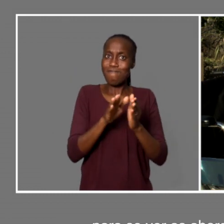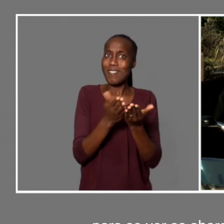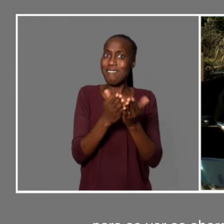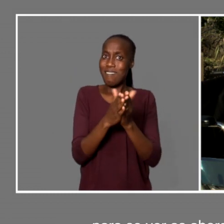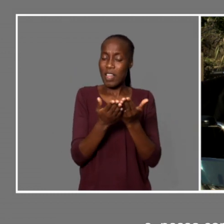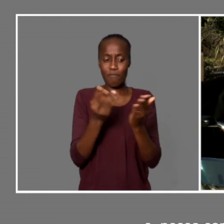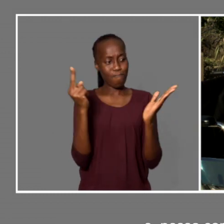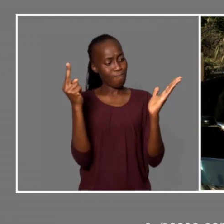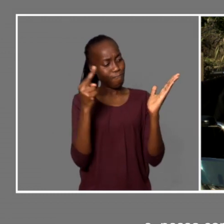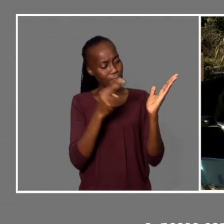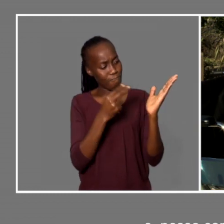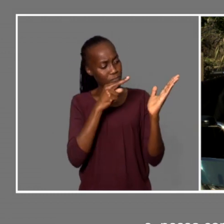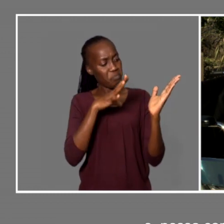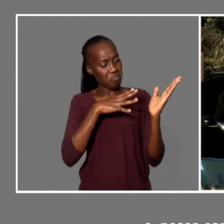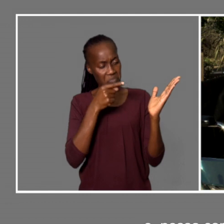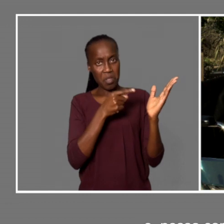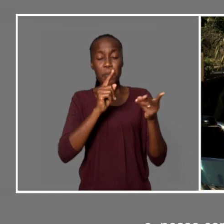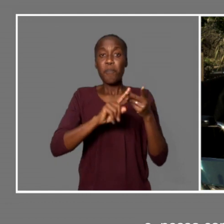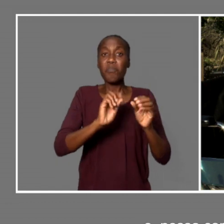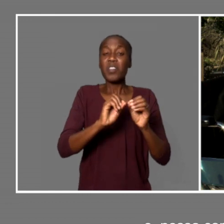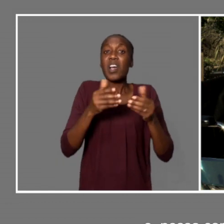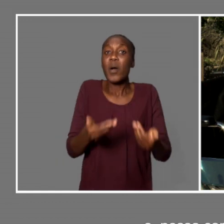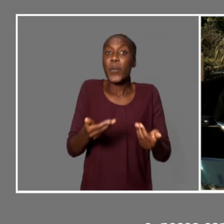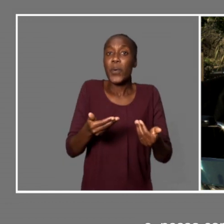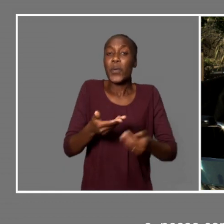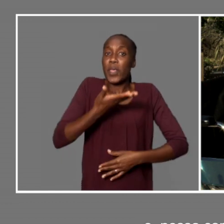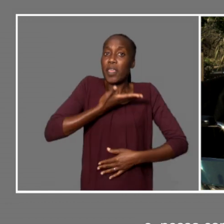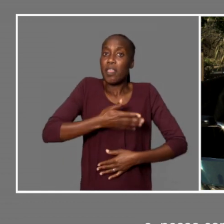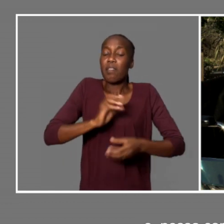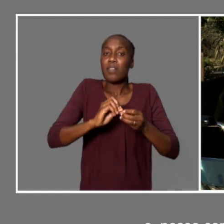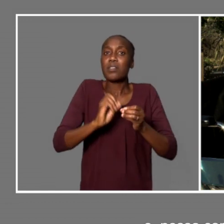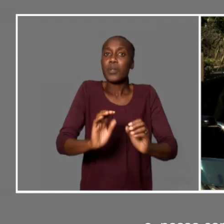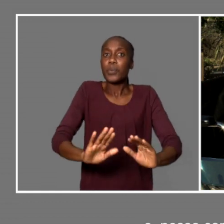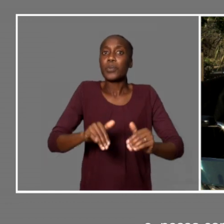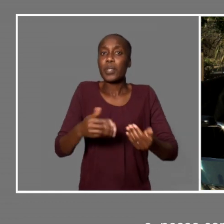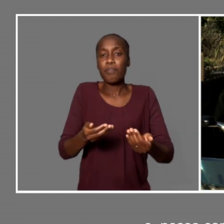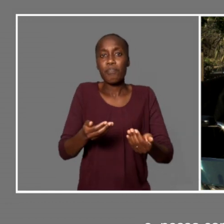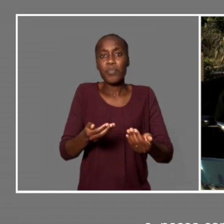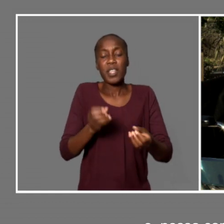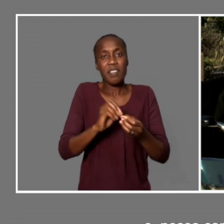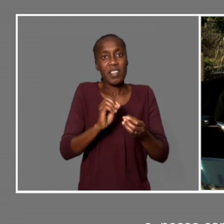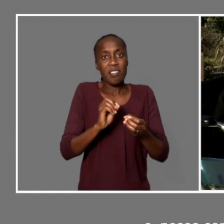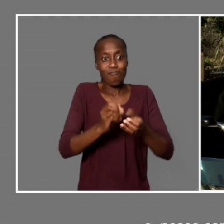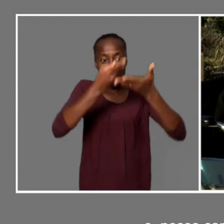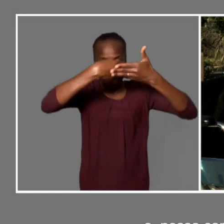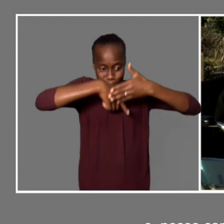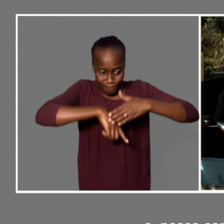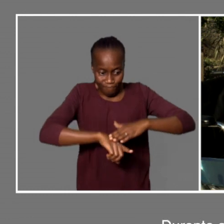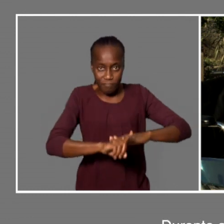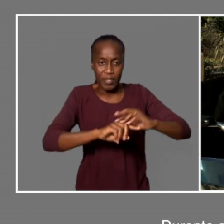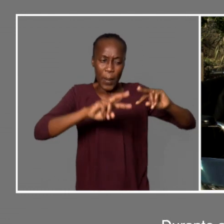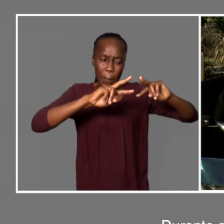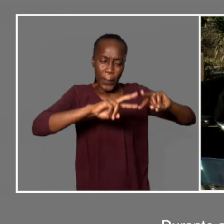agora. E também nessa consulta com o fisiatra talvez seria melhor também termos a opinião de um ortopedista.